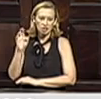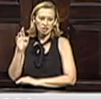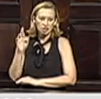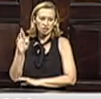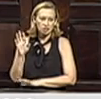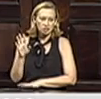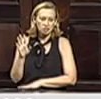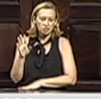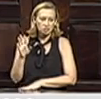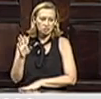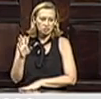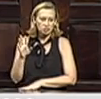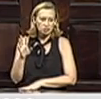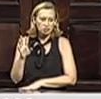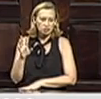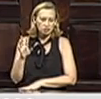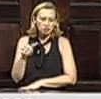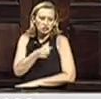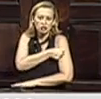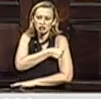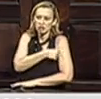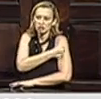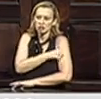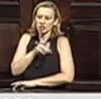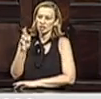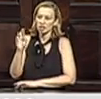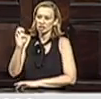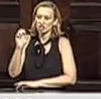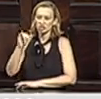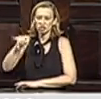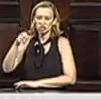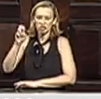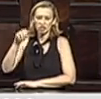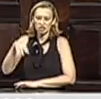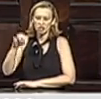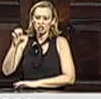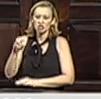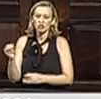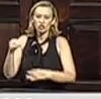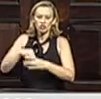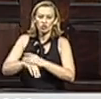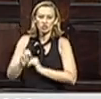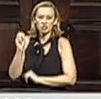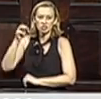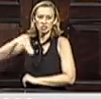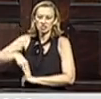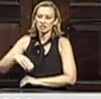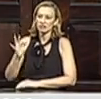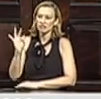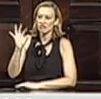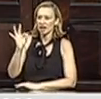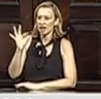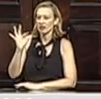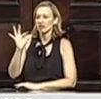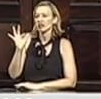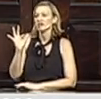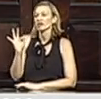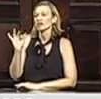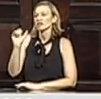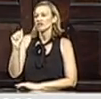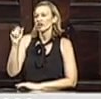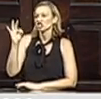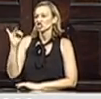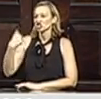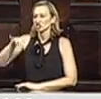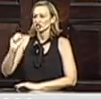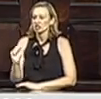Contabiliza meu voto, por favor. Enfermeira Rejane, vota sim. Deputado Fábio Silva, Fatinha, Figueiredo, Felipe Soares, Geraldo